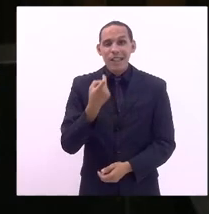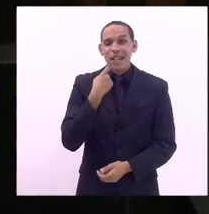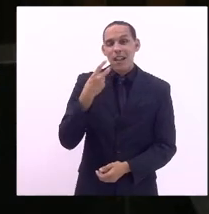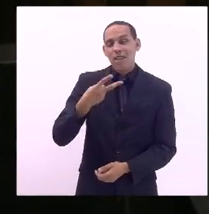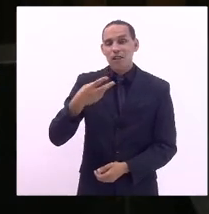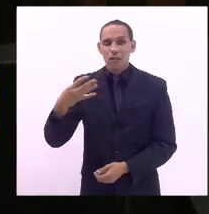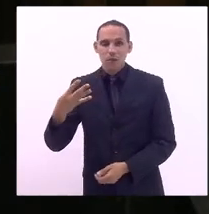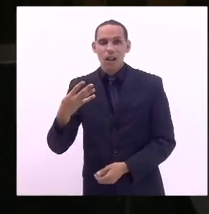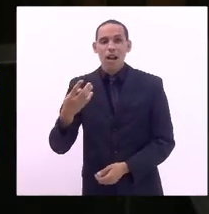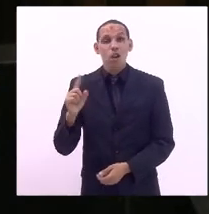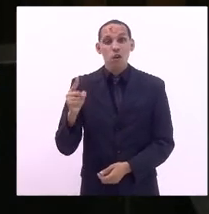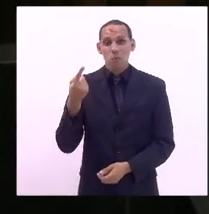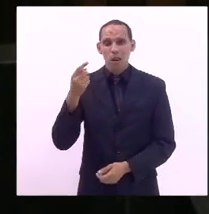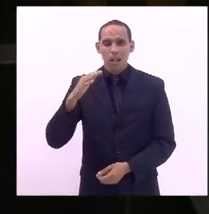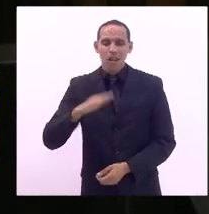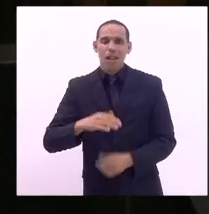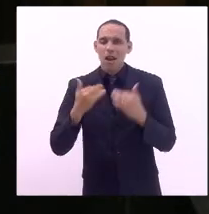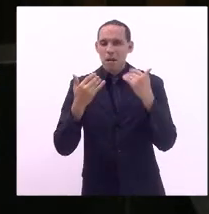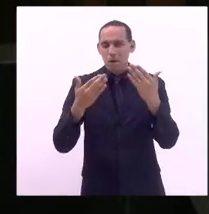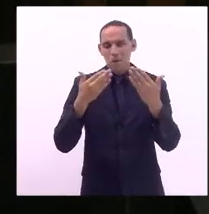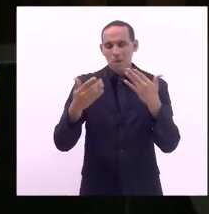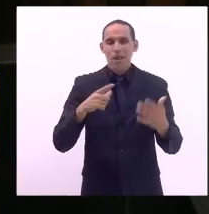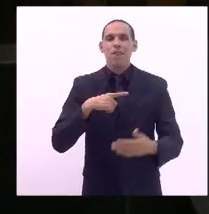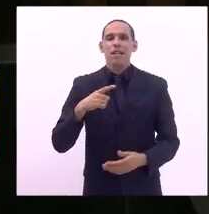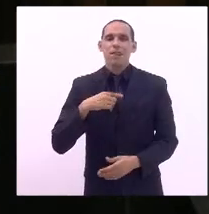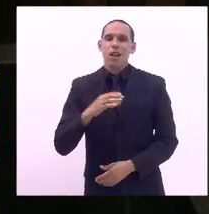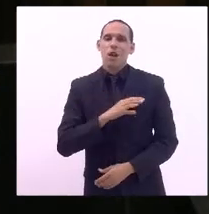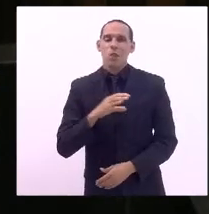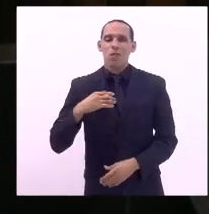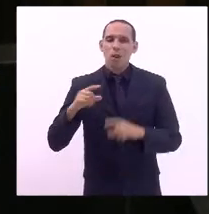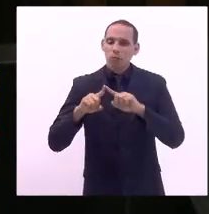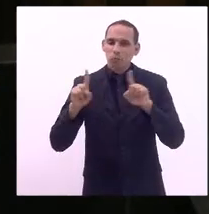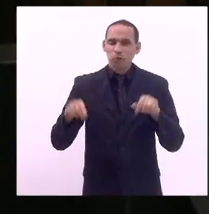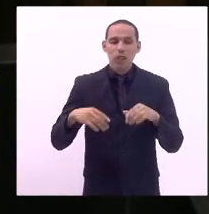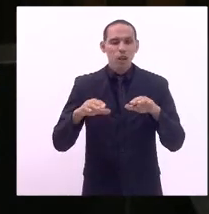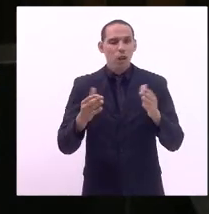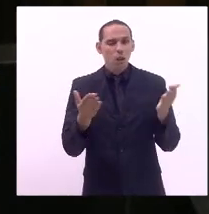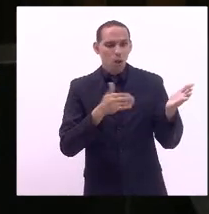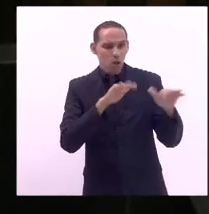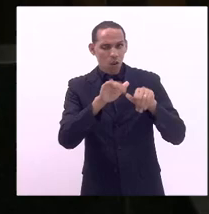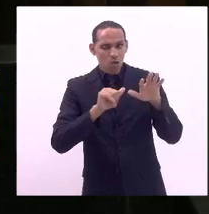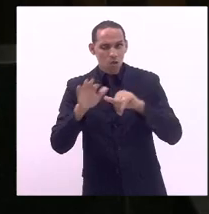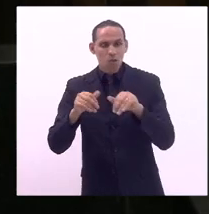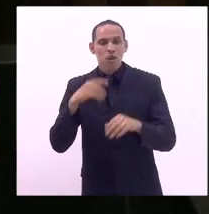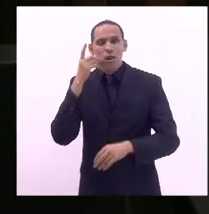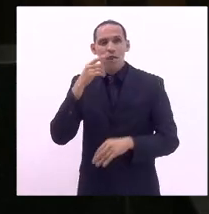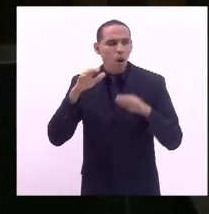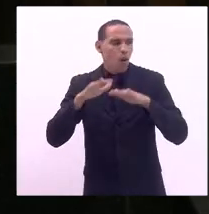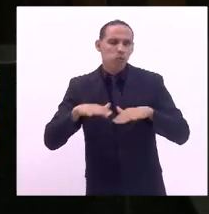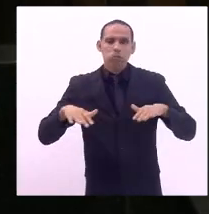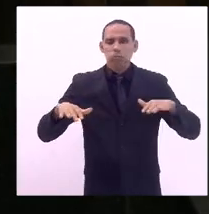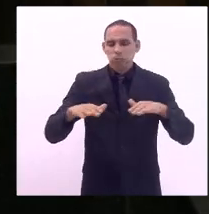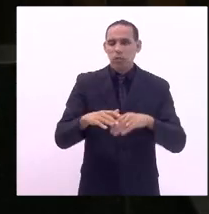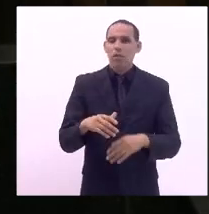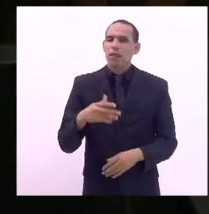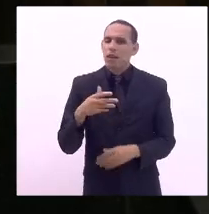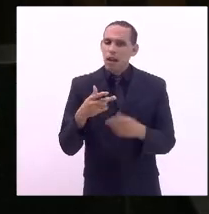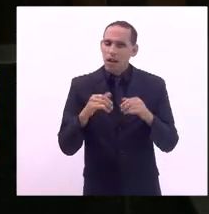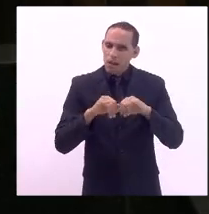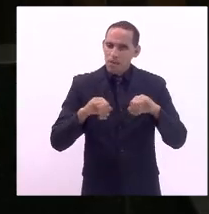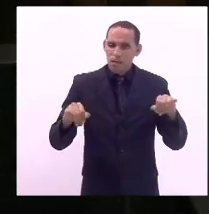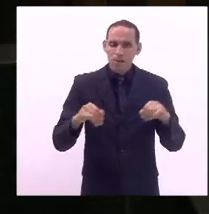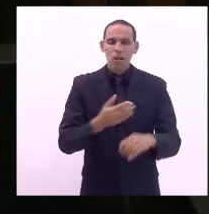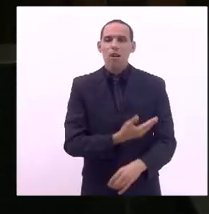13 horas, vai ter audiência pública aqui da Comissão dos Servidores. Eu convido todos os deputados e deputadas e falo para o